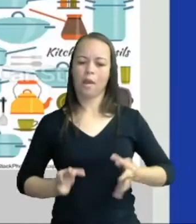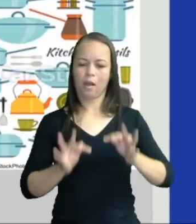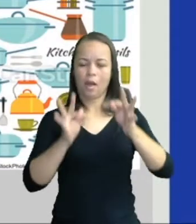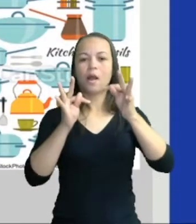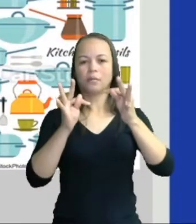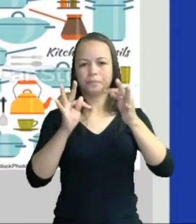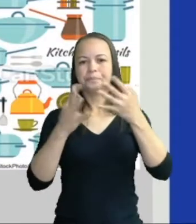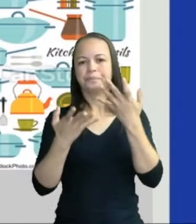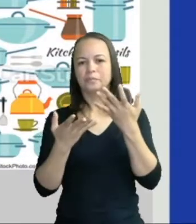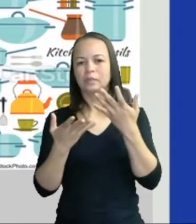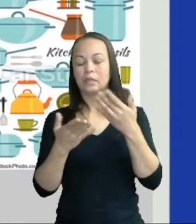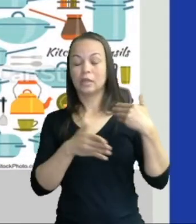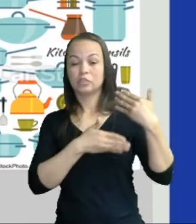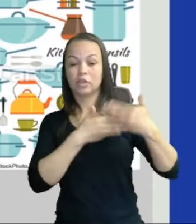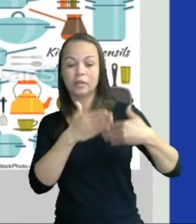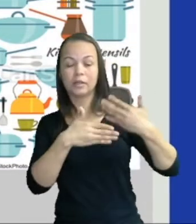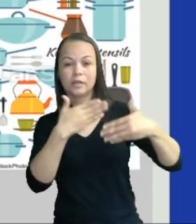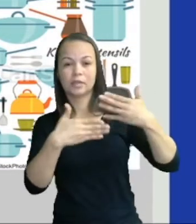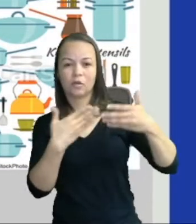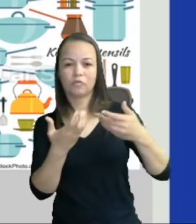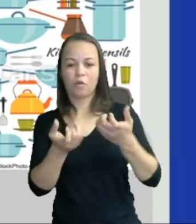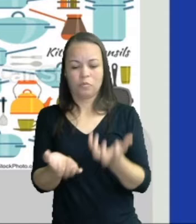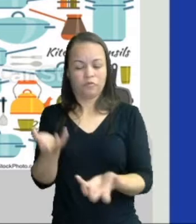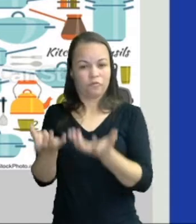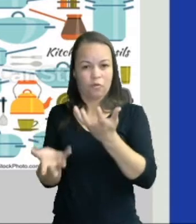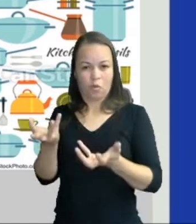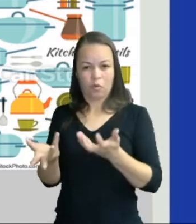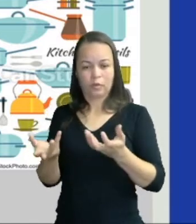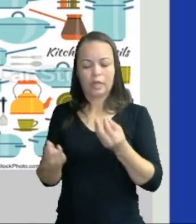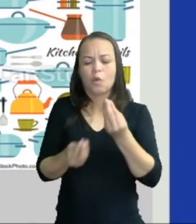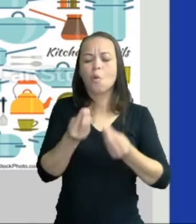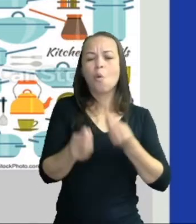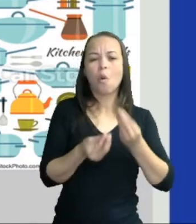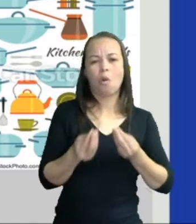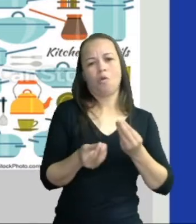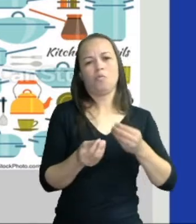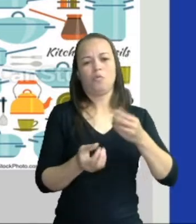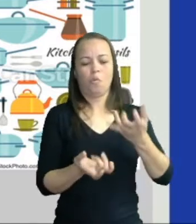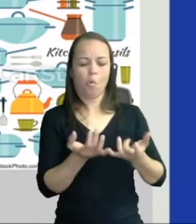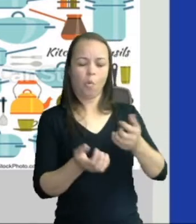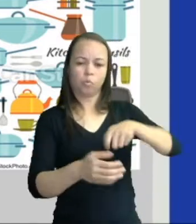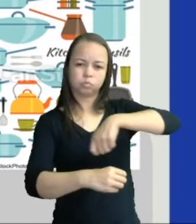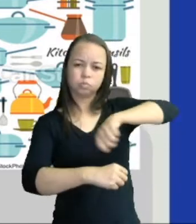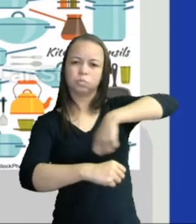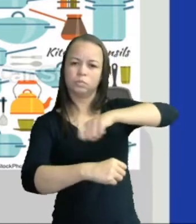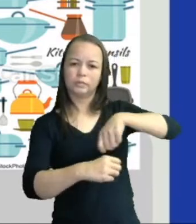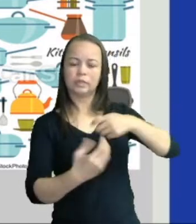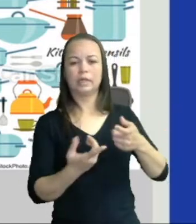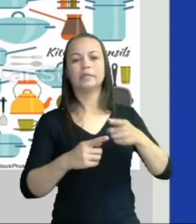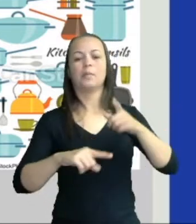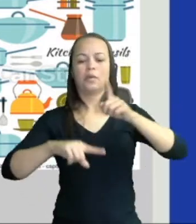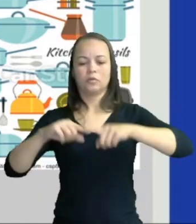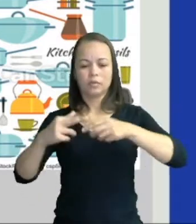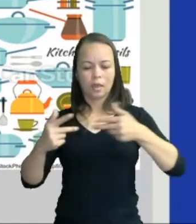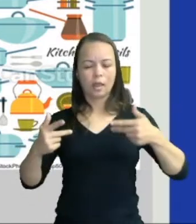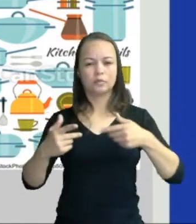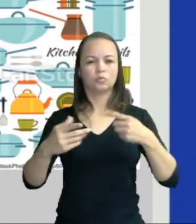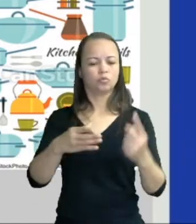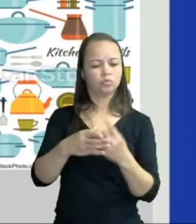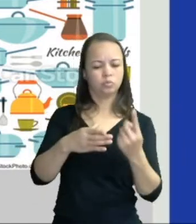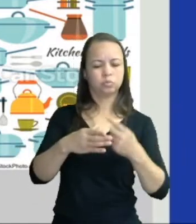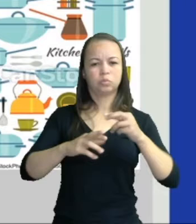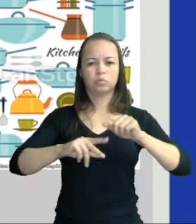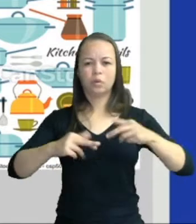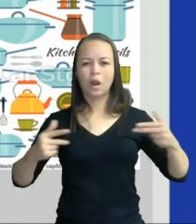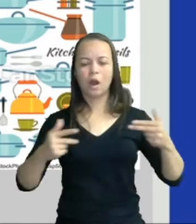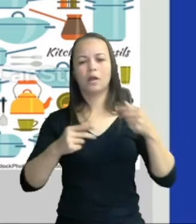criação do fogo até as formas de cozinhar e armazenamento dos alimentos, os eletrodomésticos sofreram muitas mudanças ao